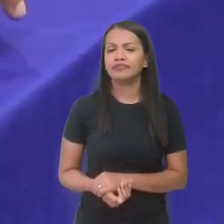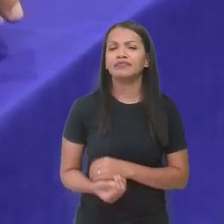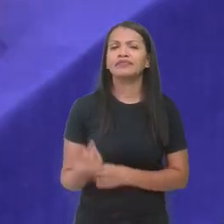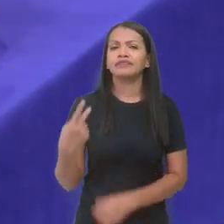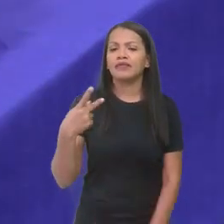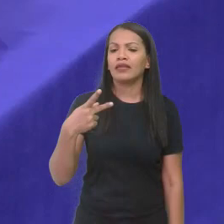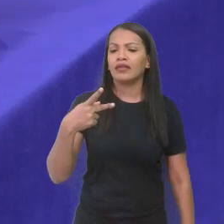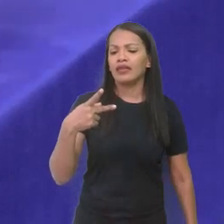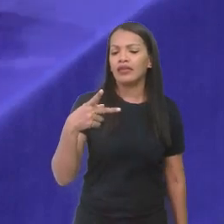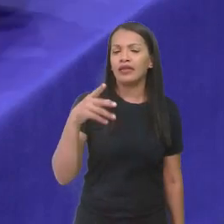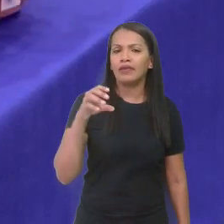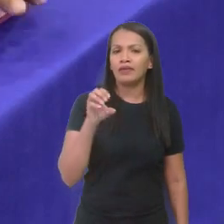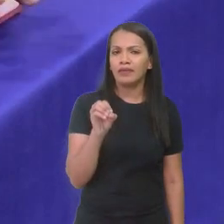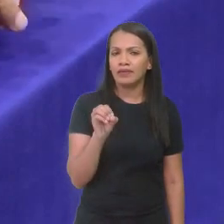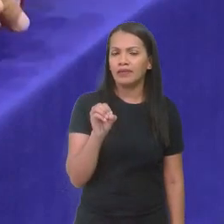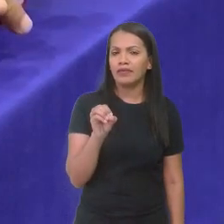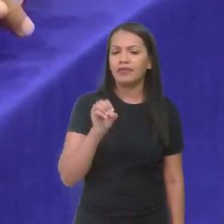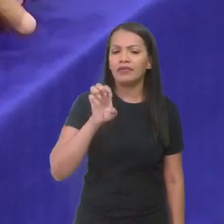Poema.